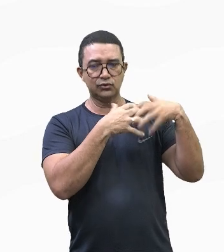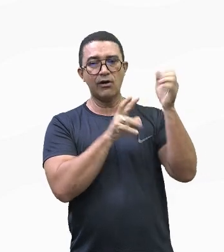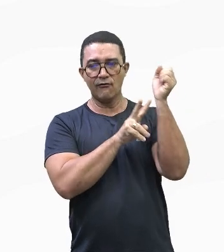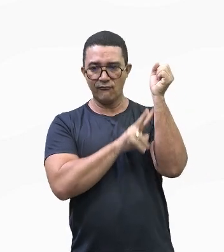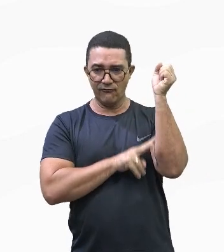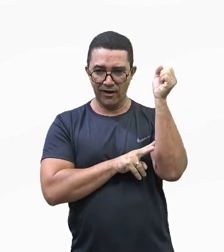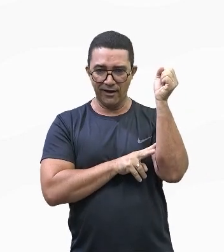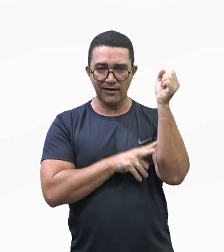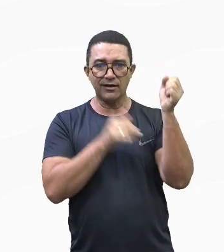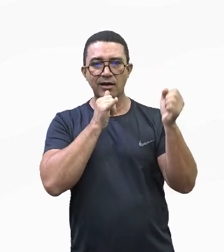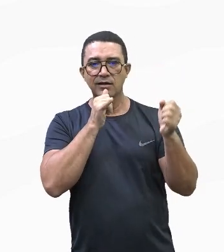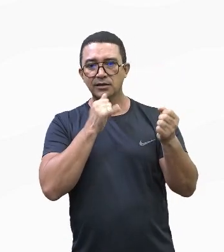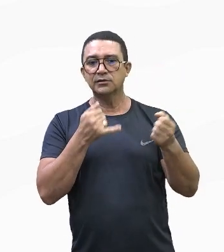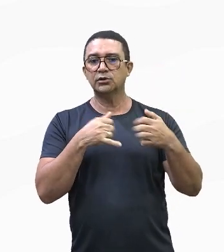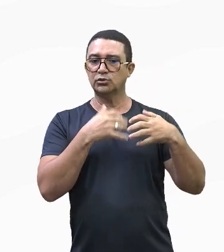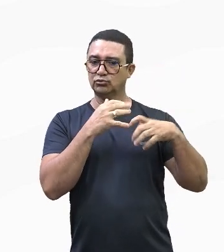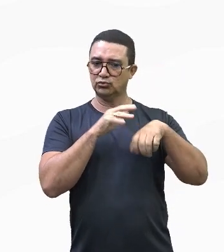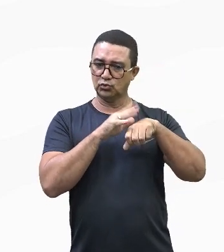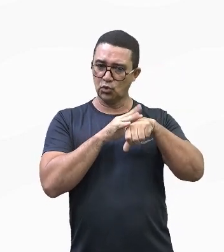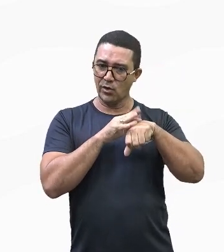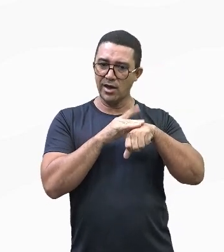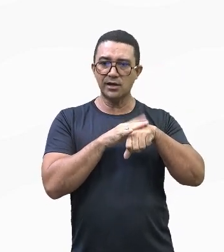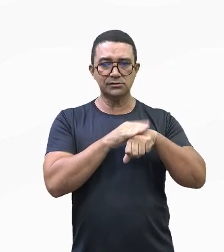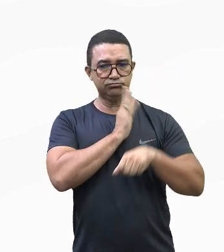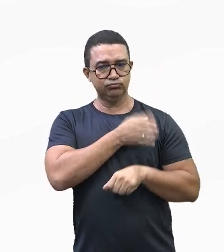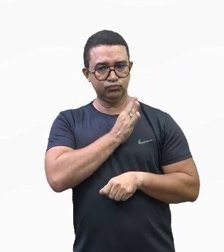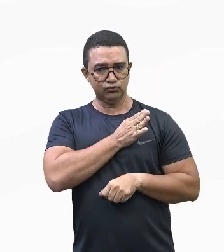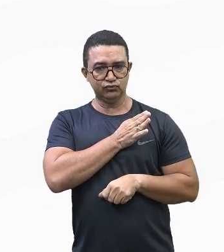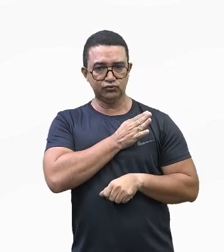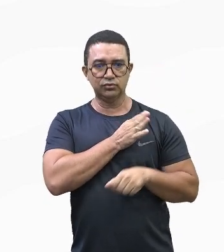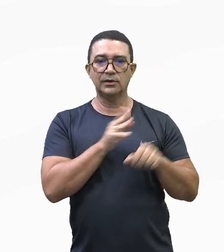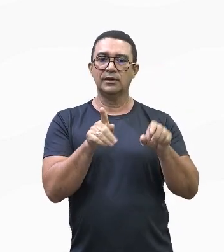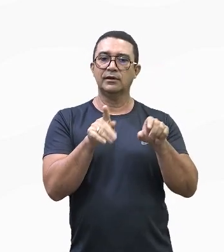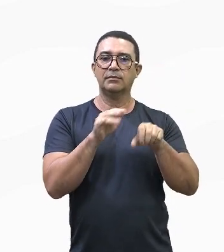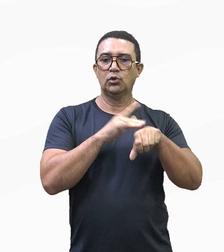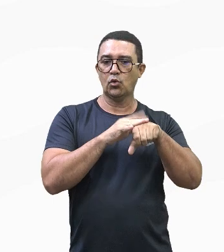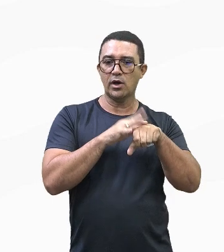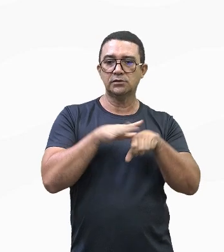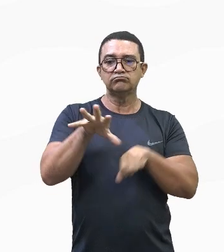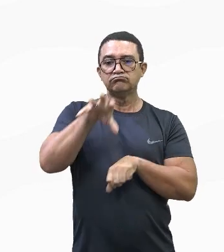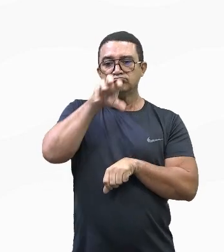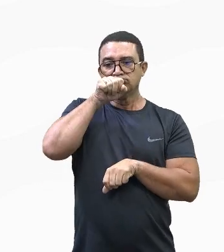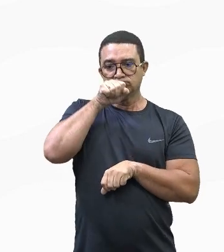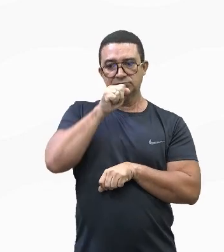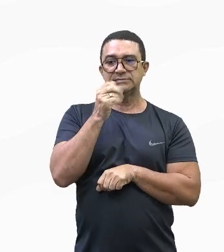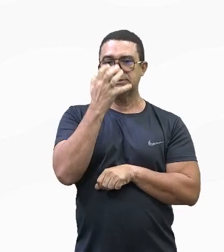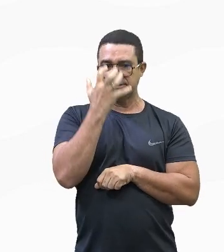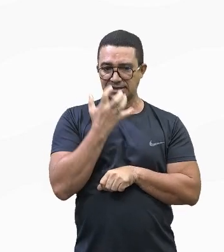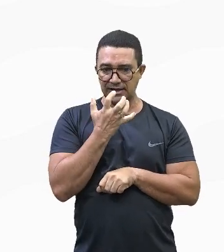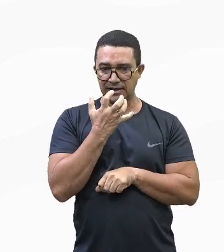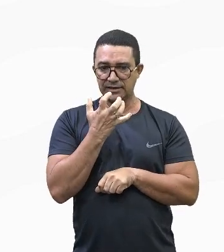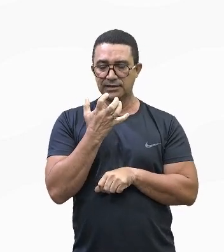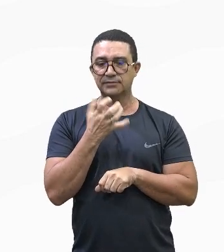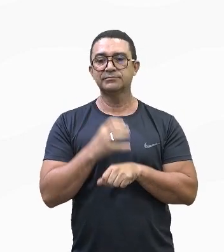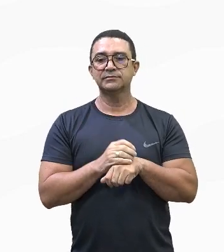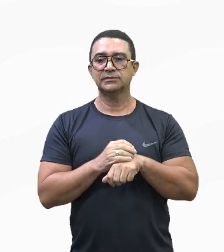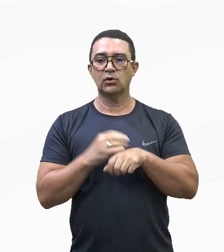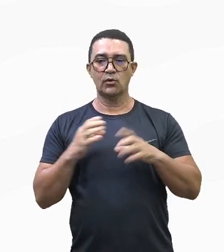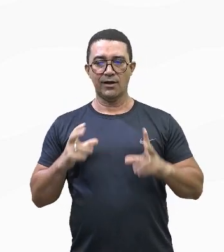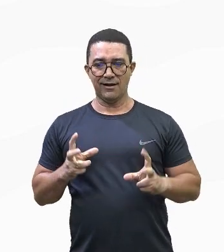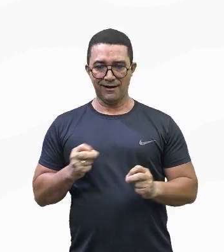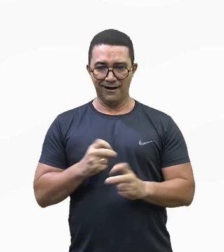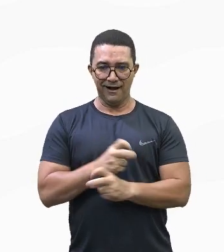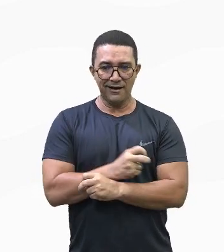cerebrovasculares, doenças cardiovasculares, doenças respiratórias crônicas, neoplasias e